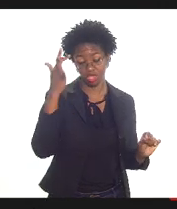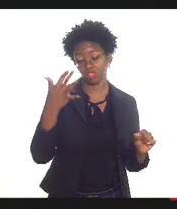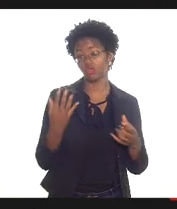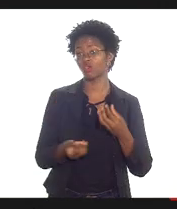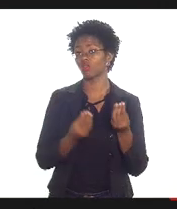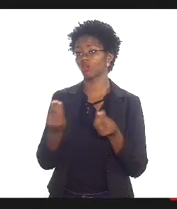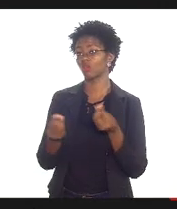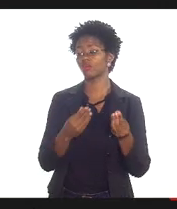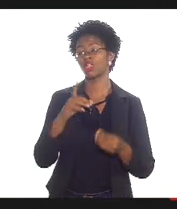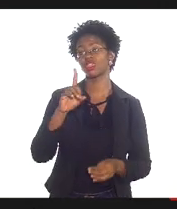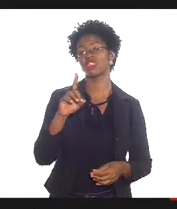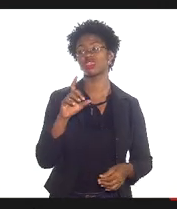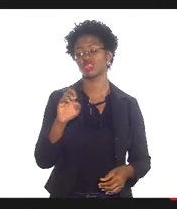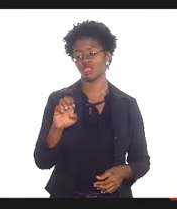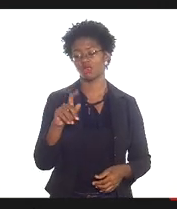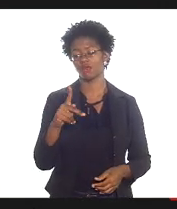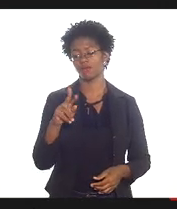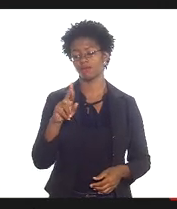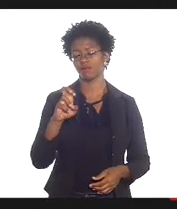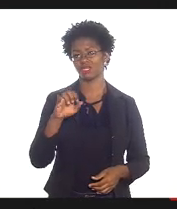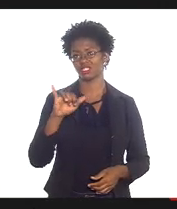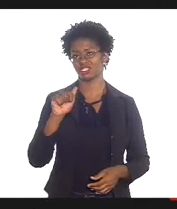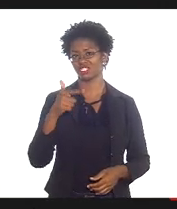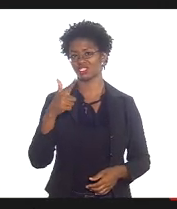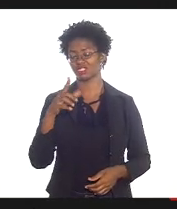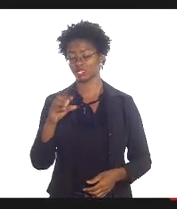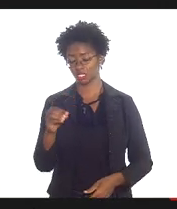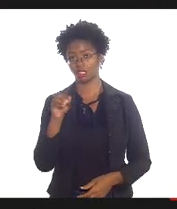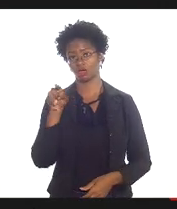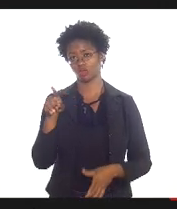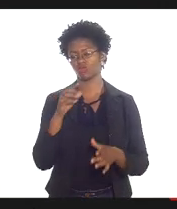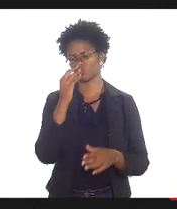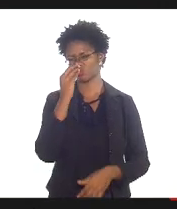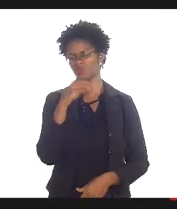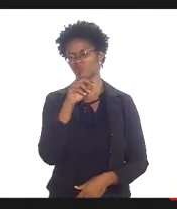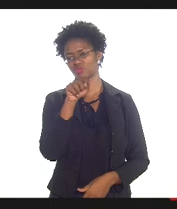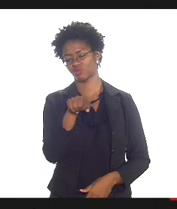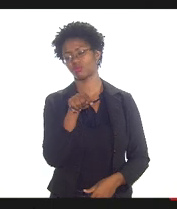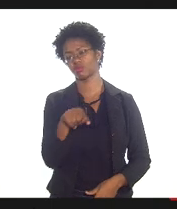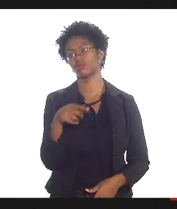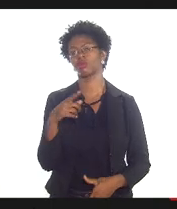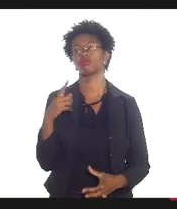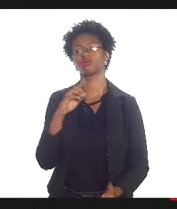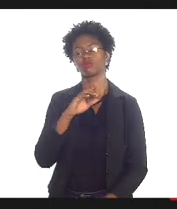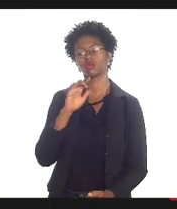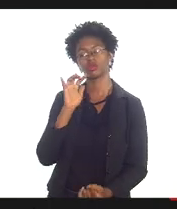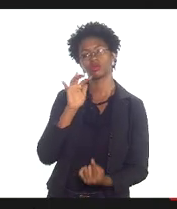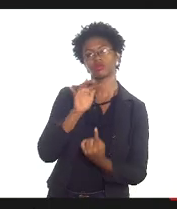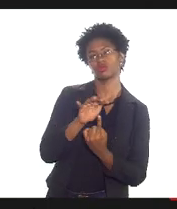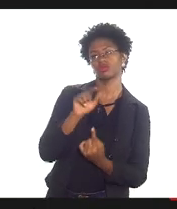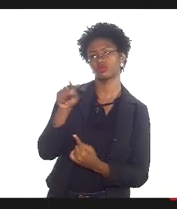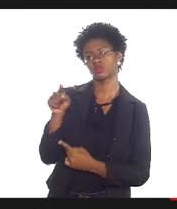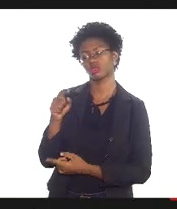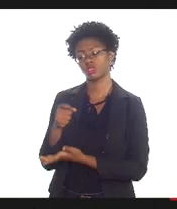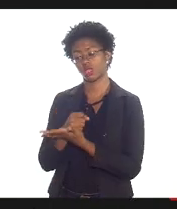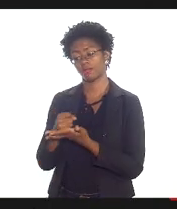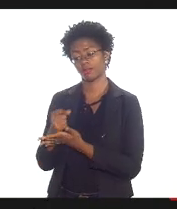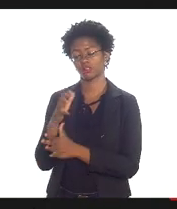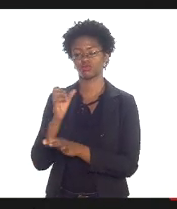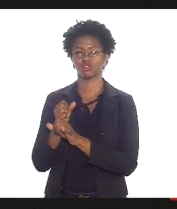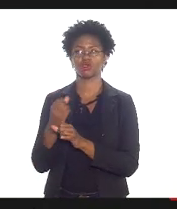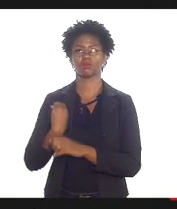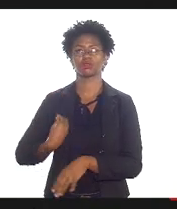essa depreciação vai incidir no abatimento da base de cálculo da